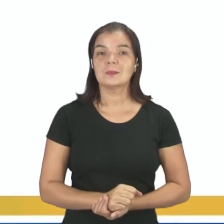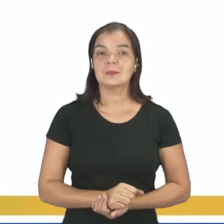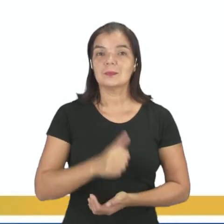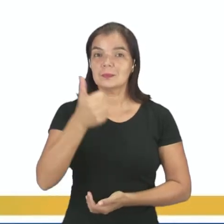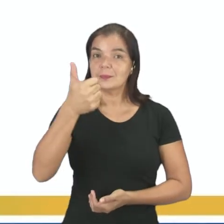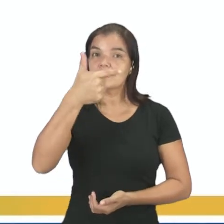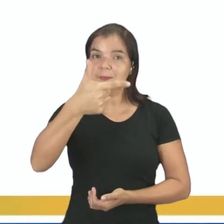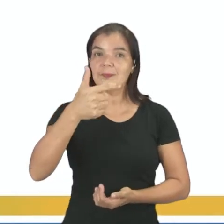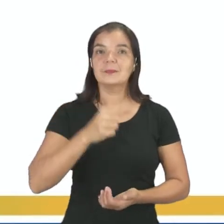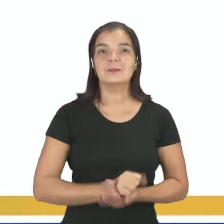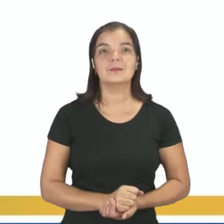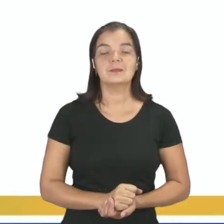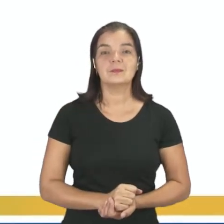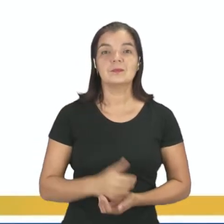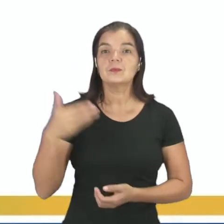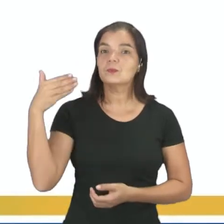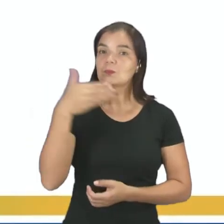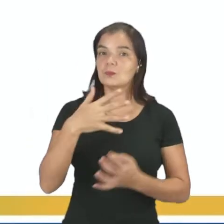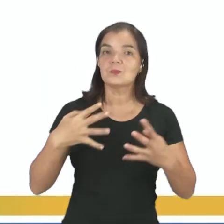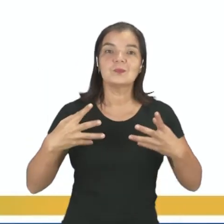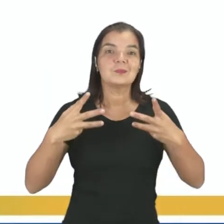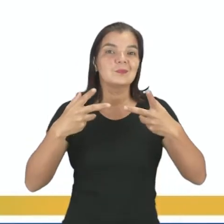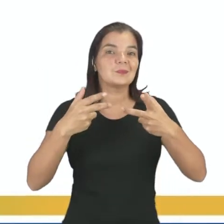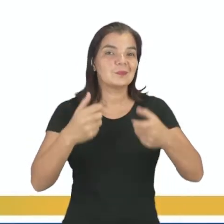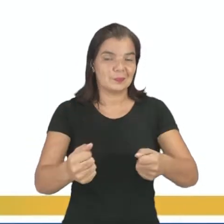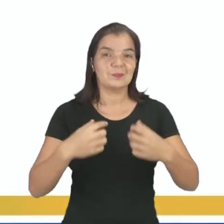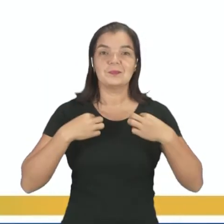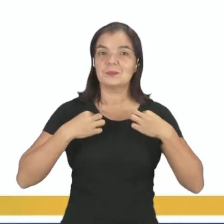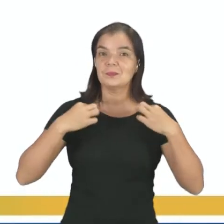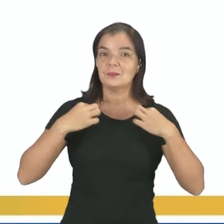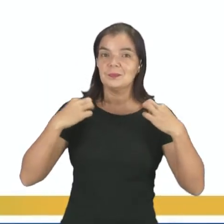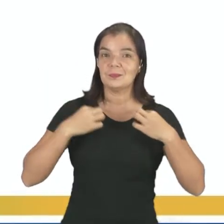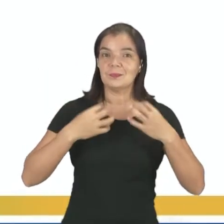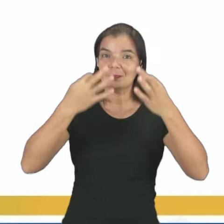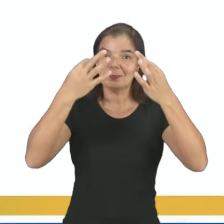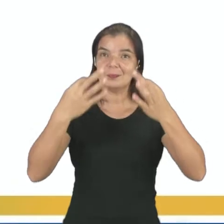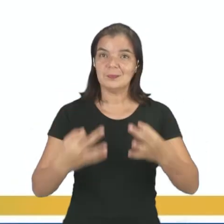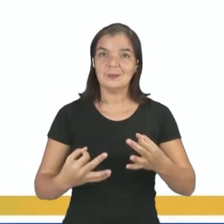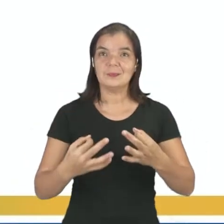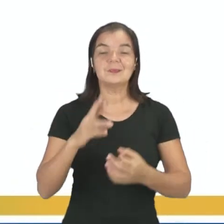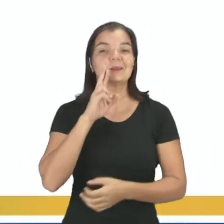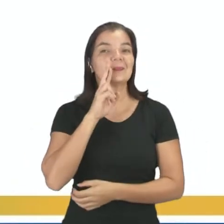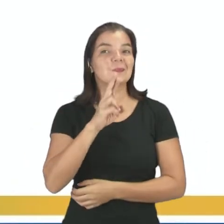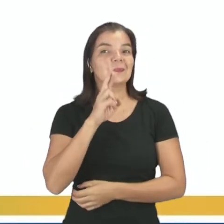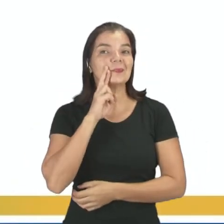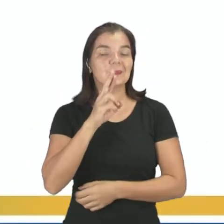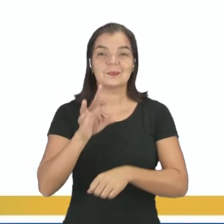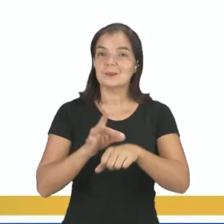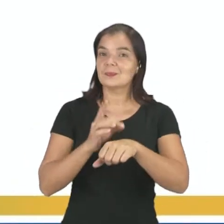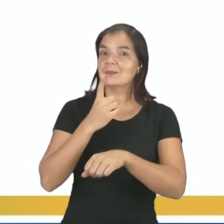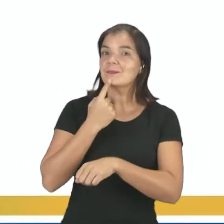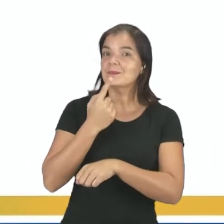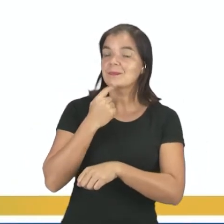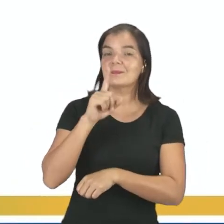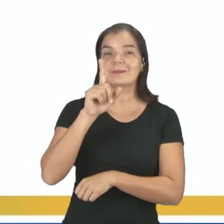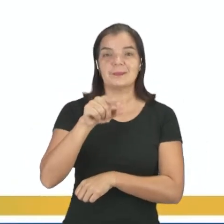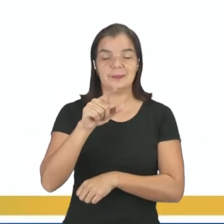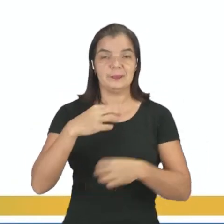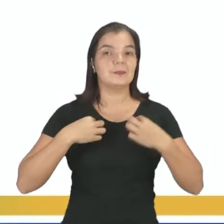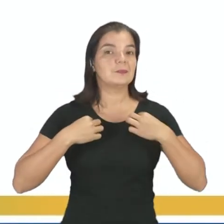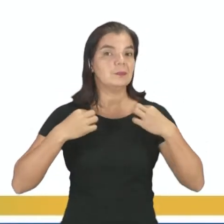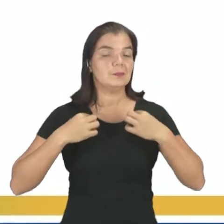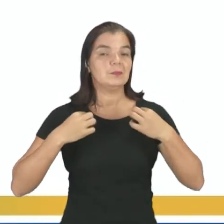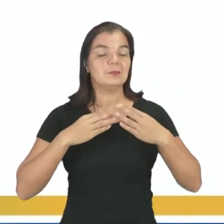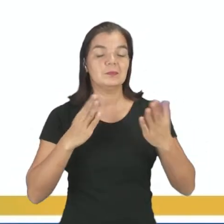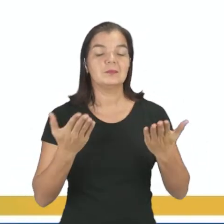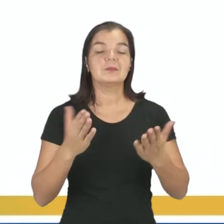equivale a 12. Então, a frequência absoluta, aí, correspondente às camisetas vermelhas, ou camisolas,